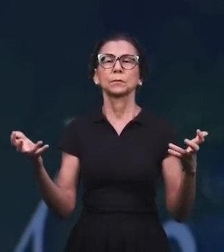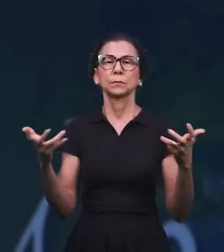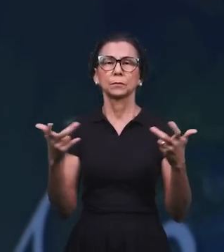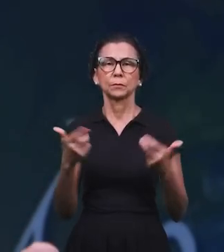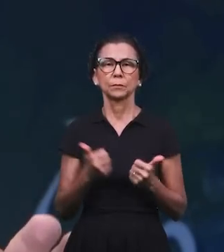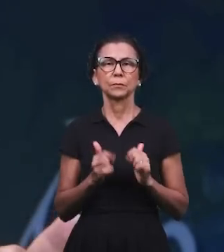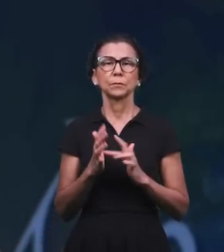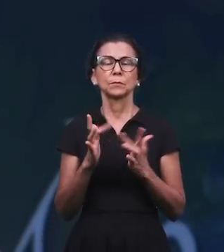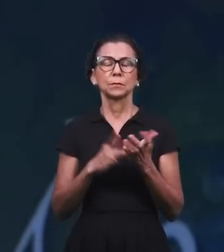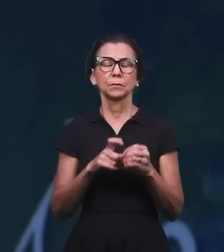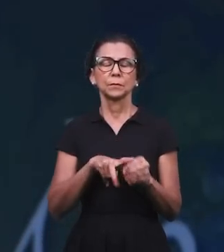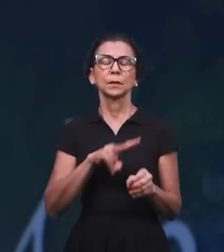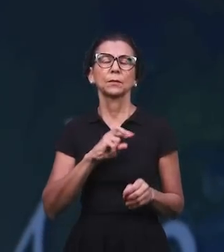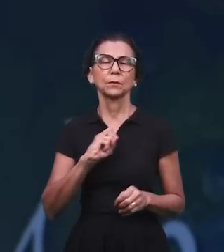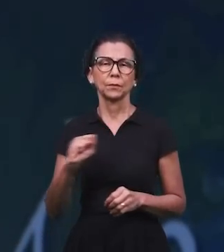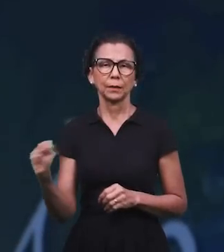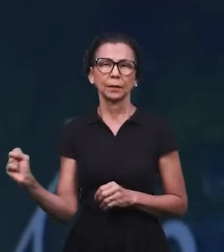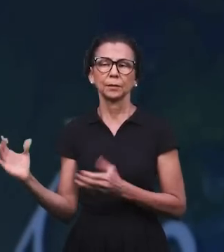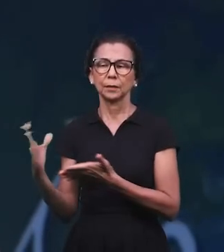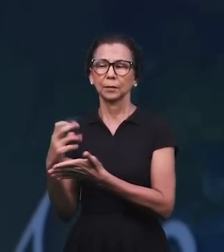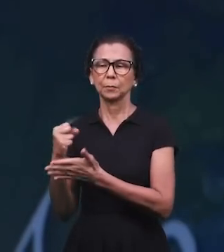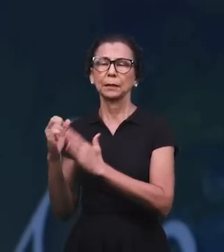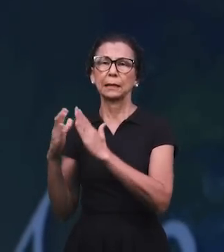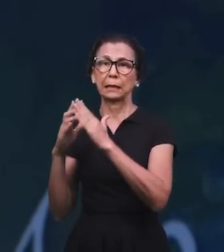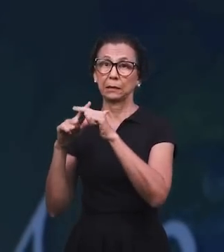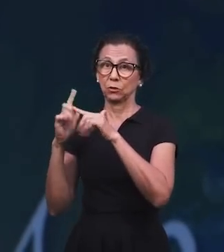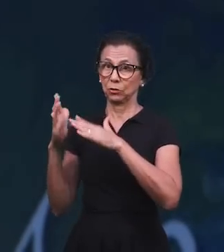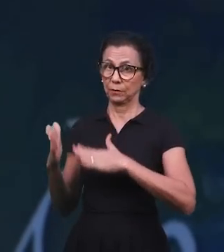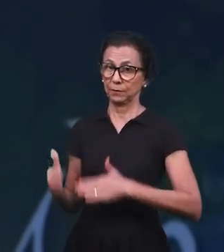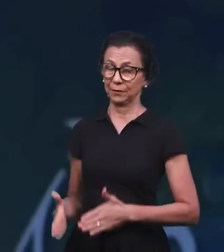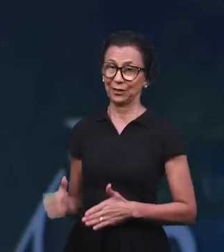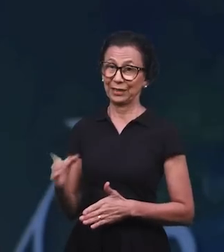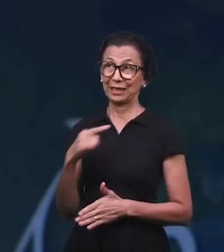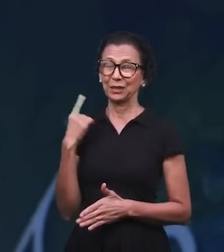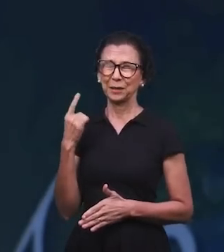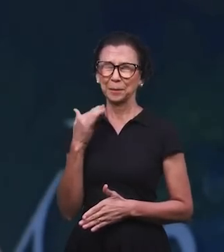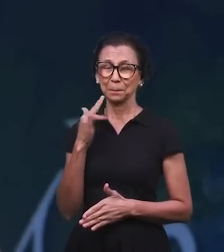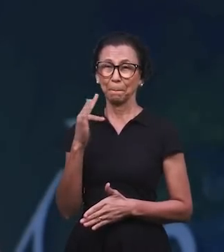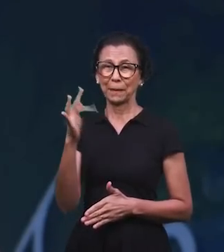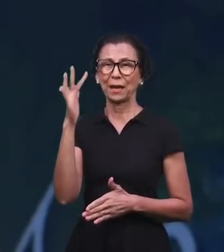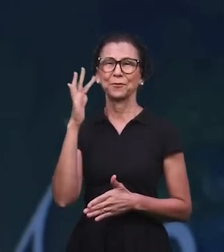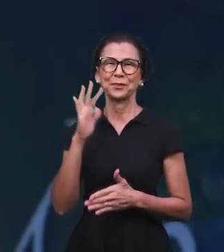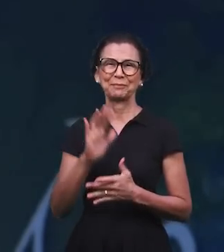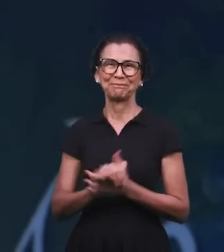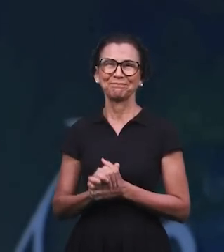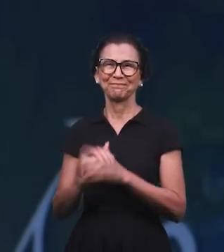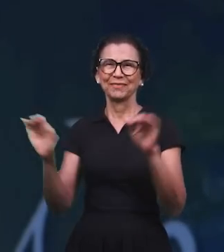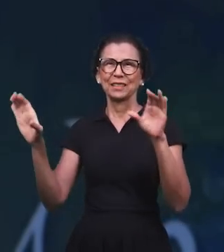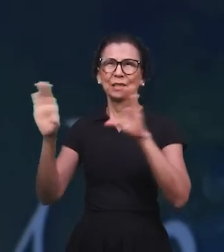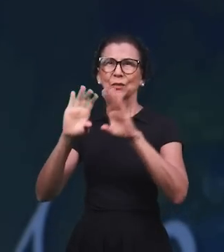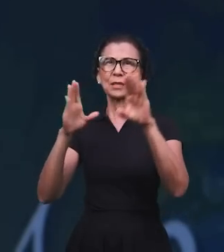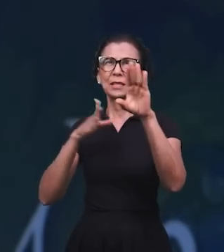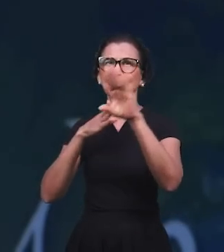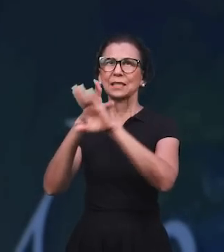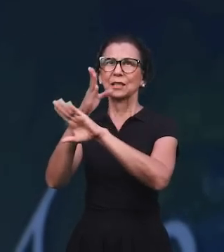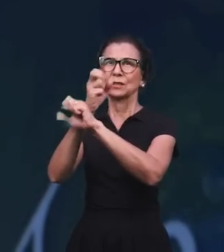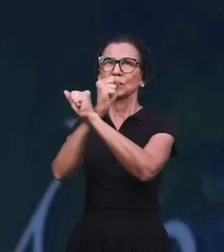proclamar que Jesus vai voltar e vai buscar esta igreja fiel, e nós, em breves dias, irmãos, nós estaremos na